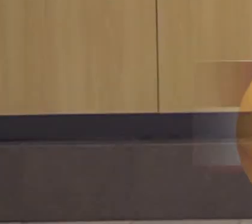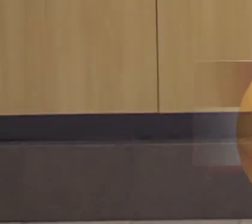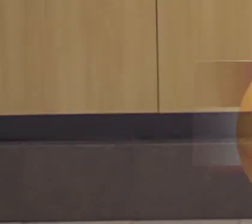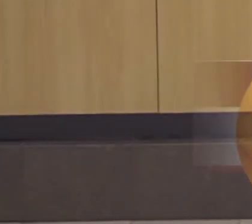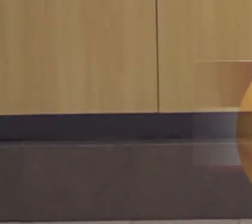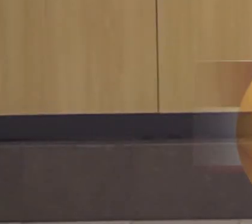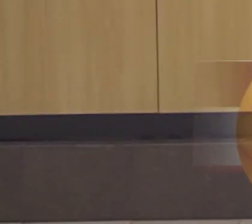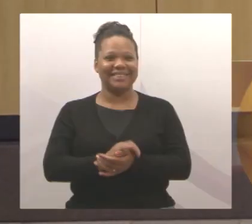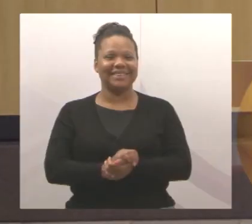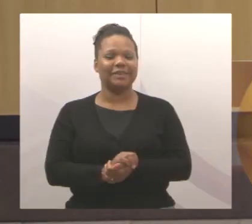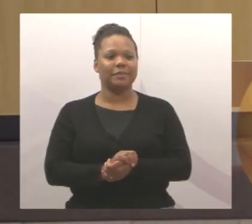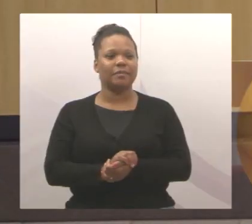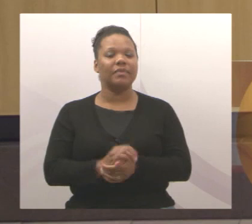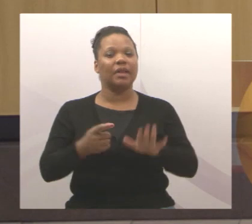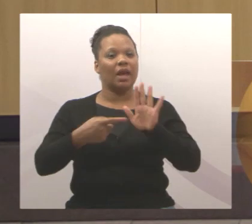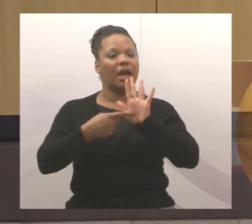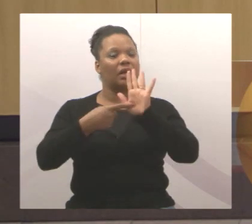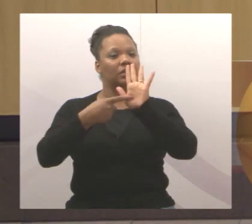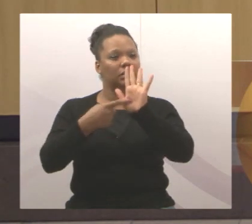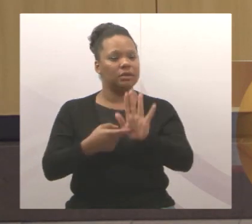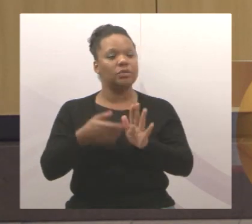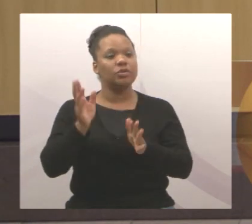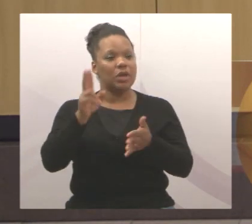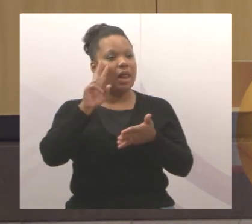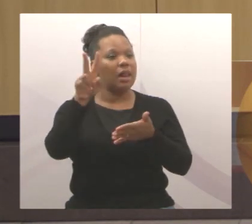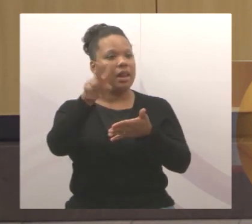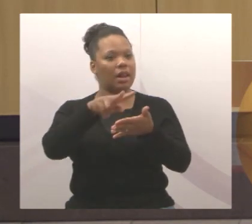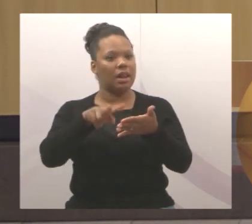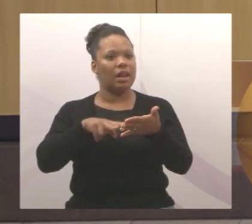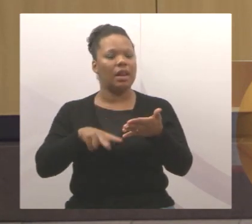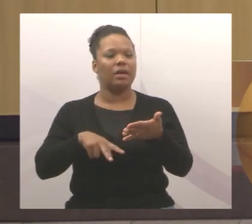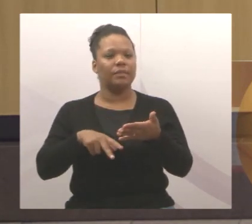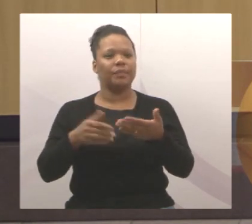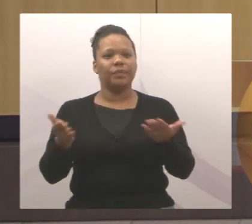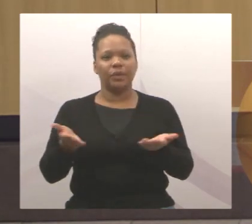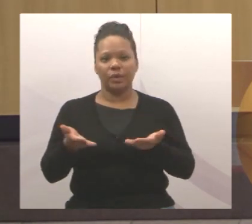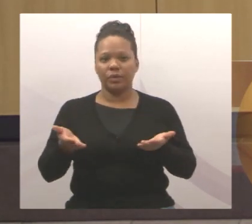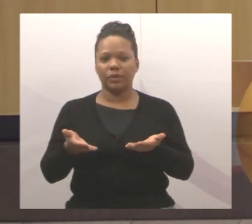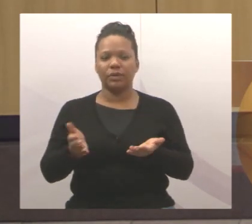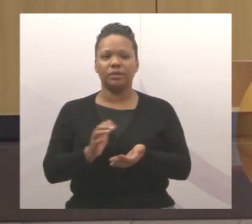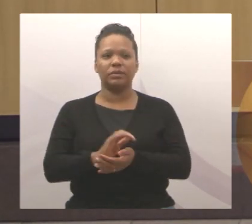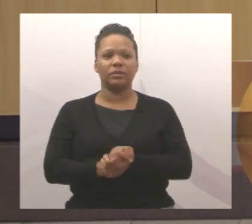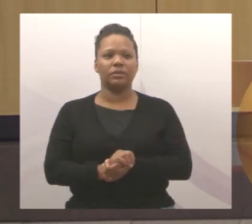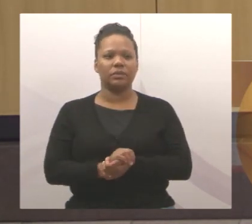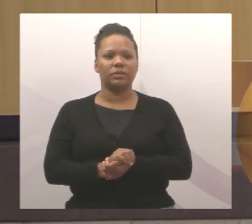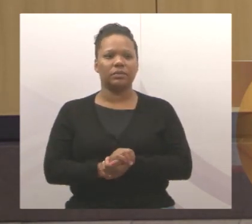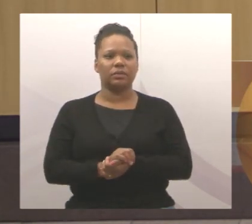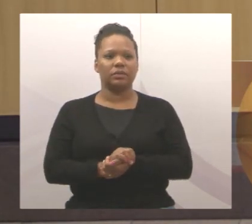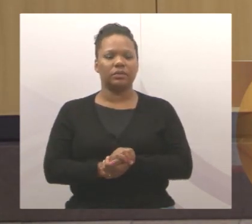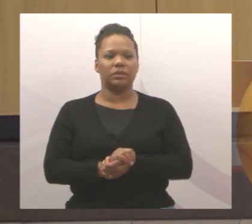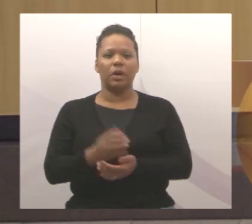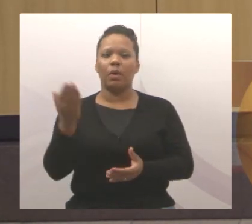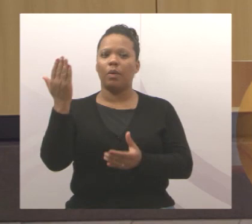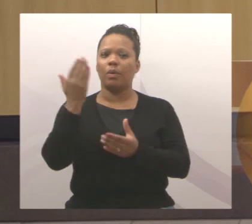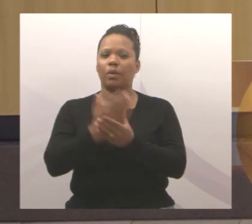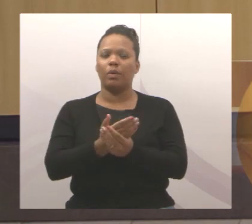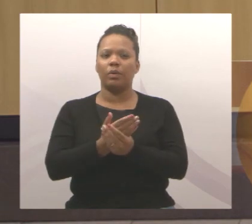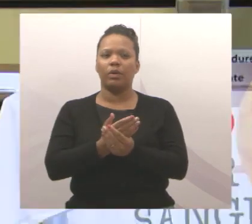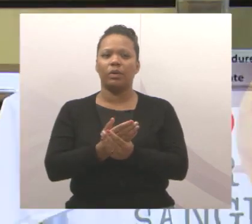que afora a denúncia que acaba de ser lida, protocolada nesta casa, sobre o processo